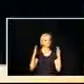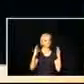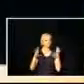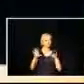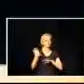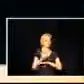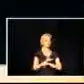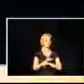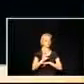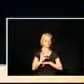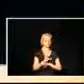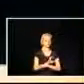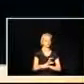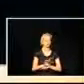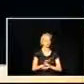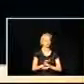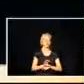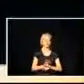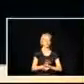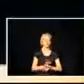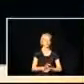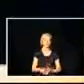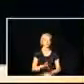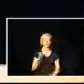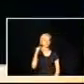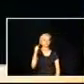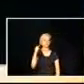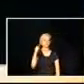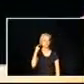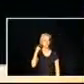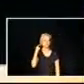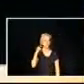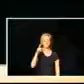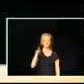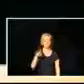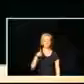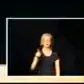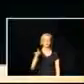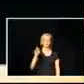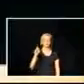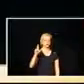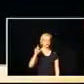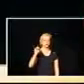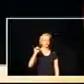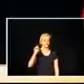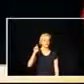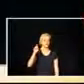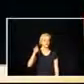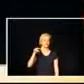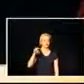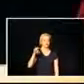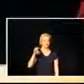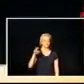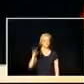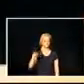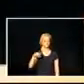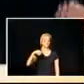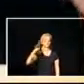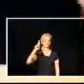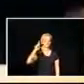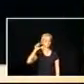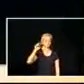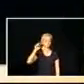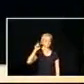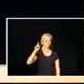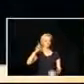cursos, principalmente do curso de Direito, a professora Ariadne, professor Murad, professor Daniel, Rêmulo,